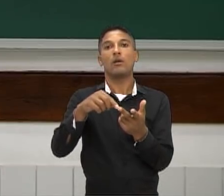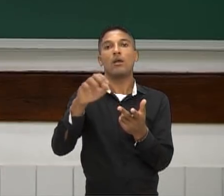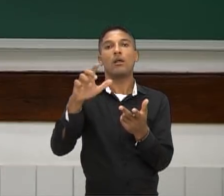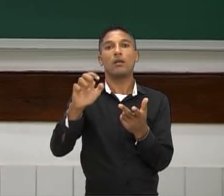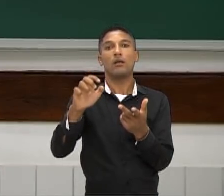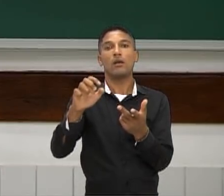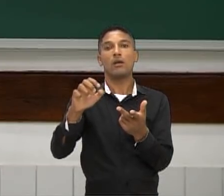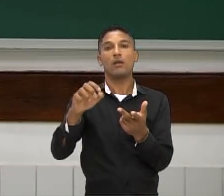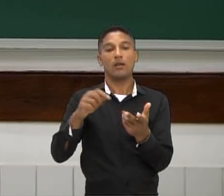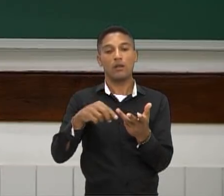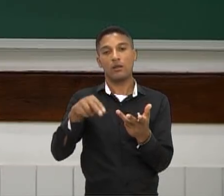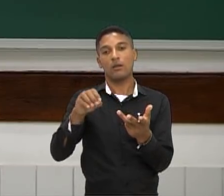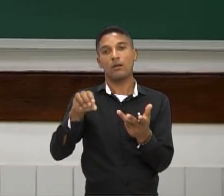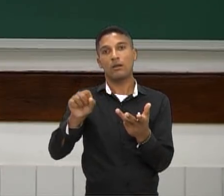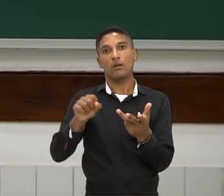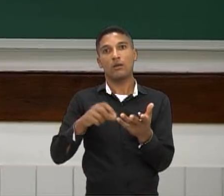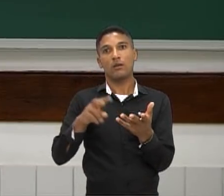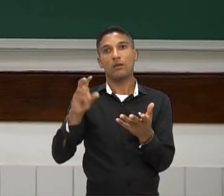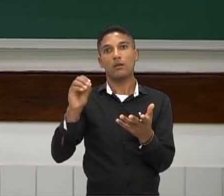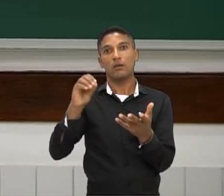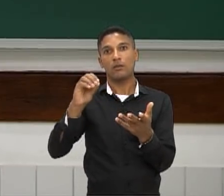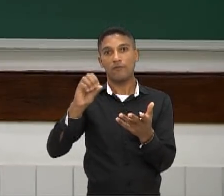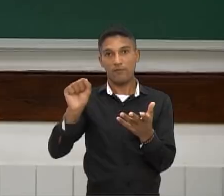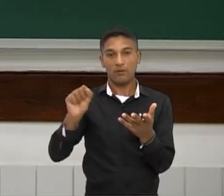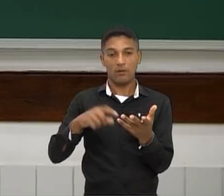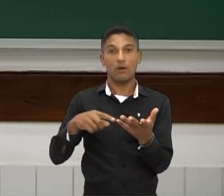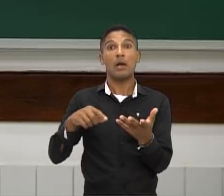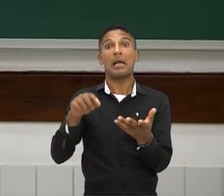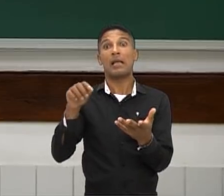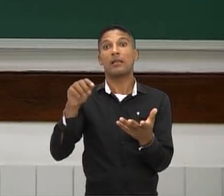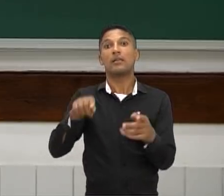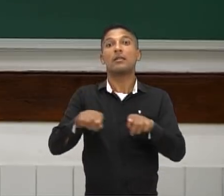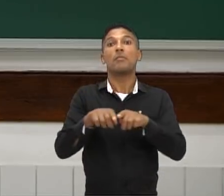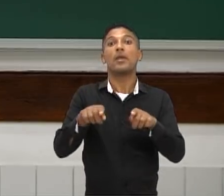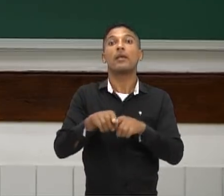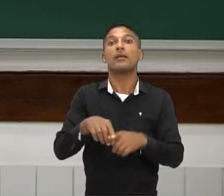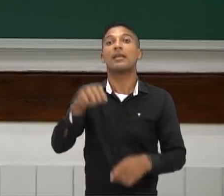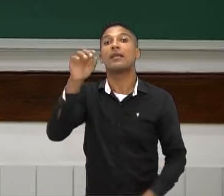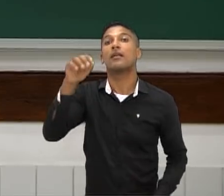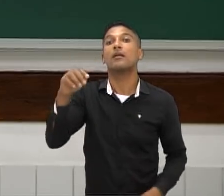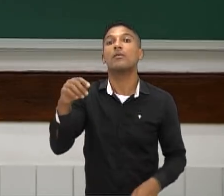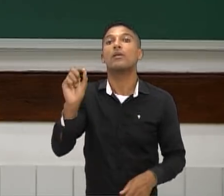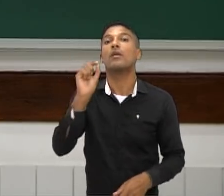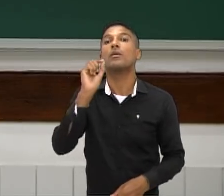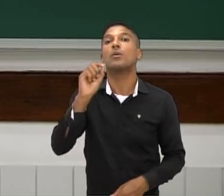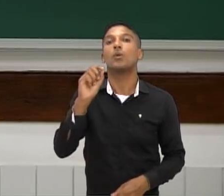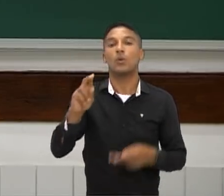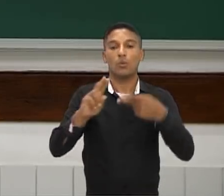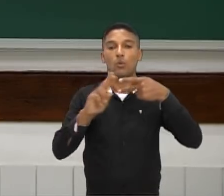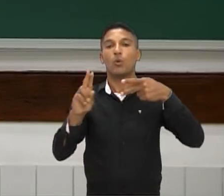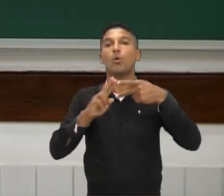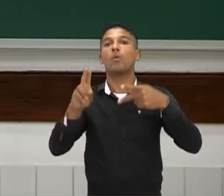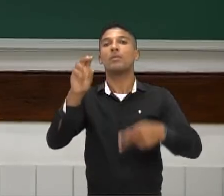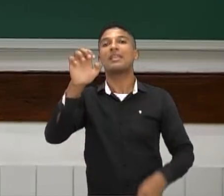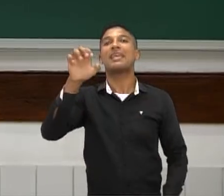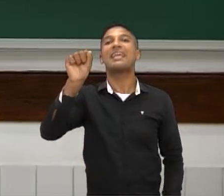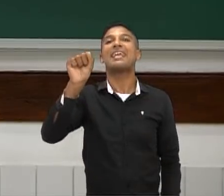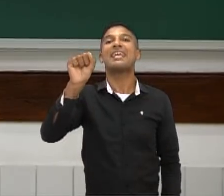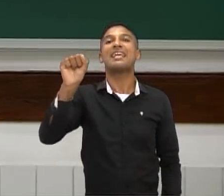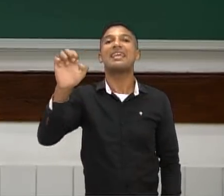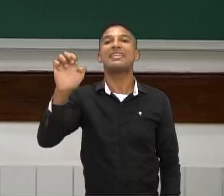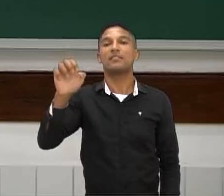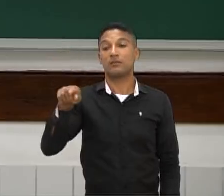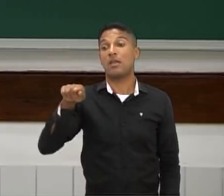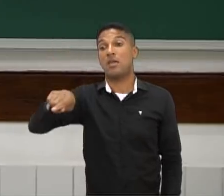de sinestesia, verificar a intertextualidade presente nos textos, apesar de que a gente já trabalhou, mas a gente vai trazer uma outra